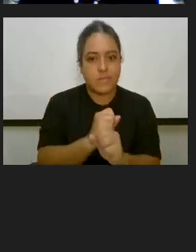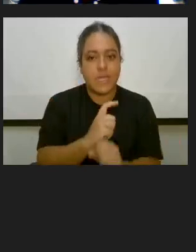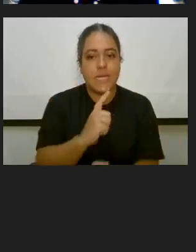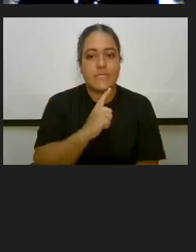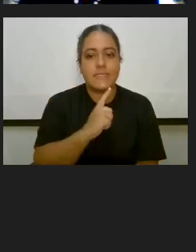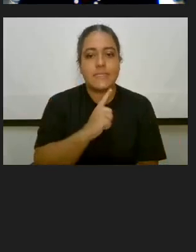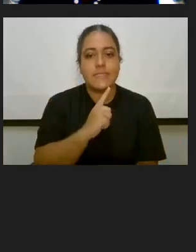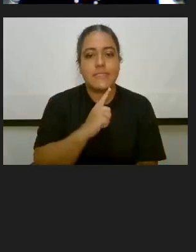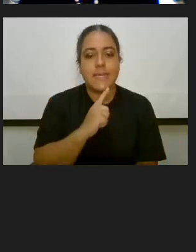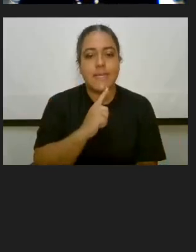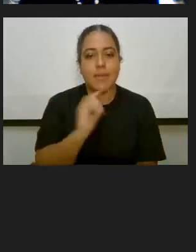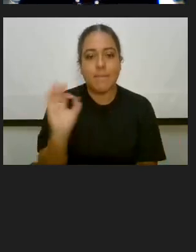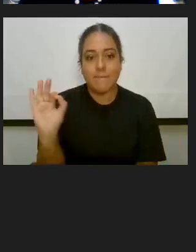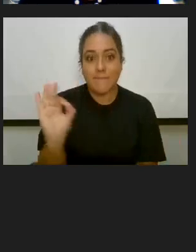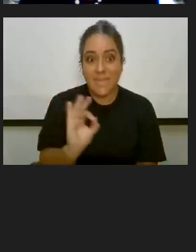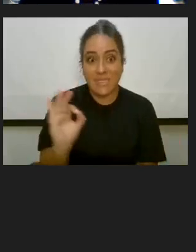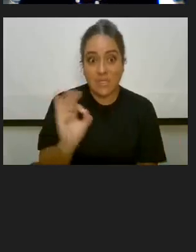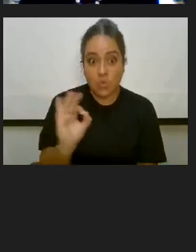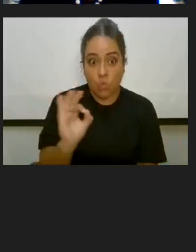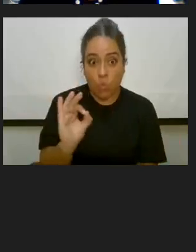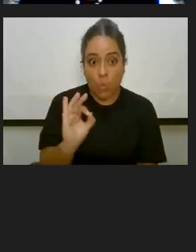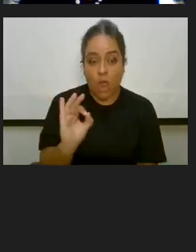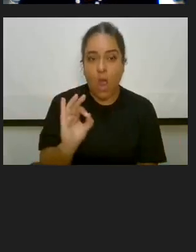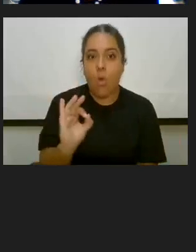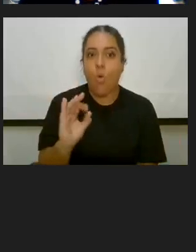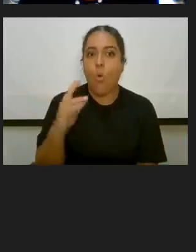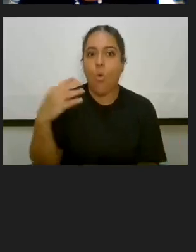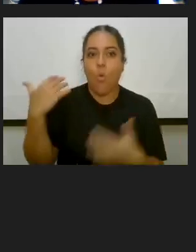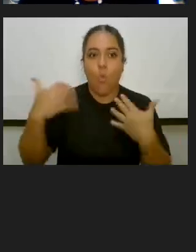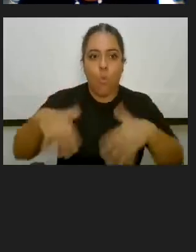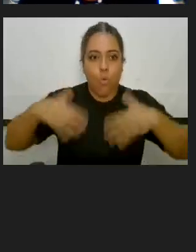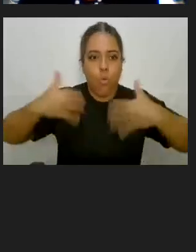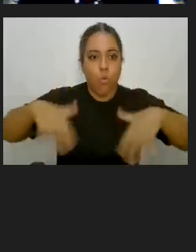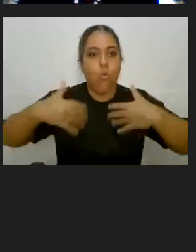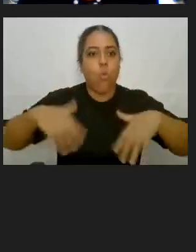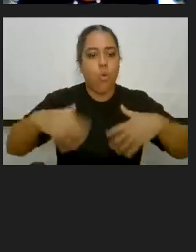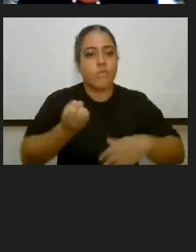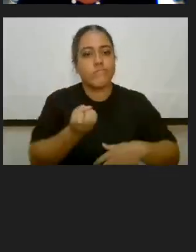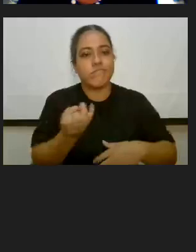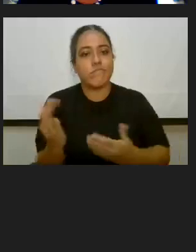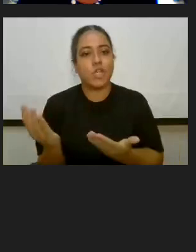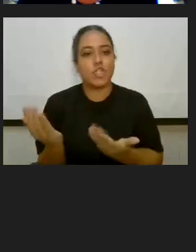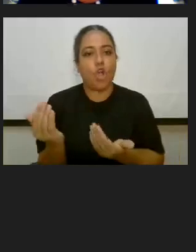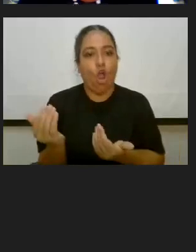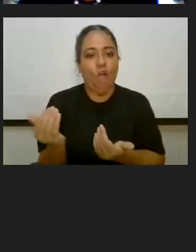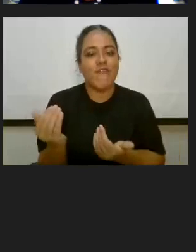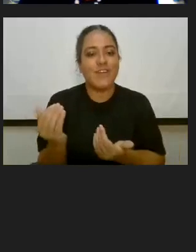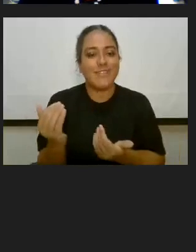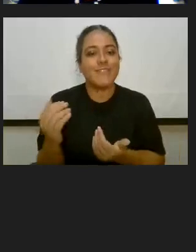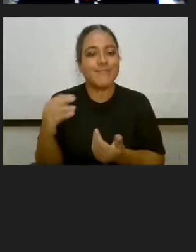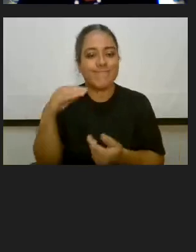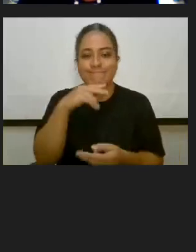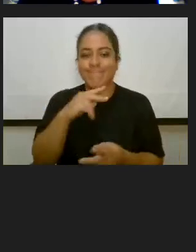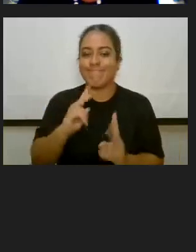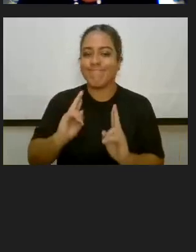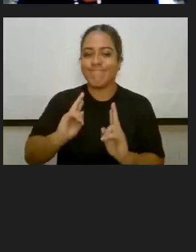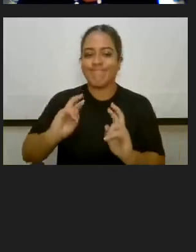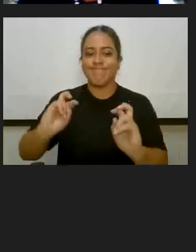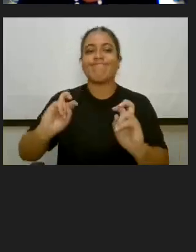um percentil expressivo de jovens que reconhecem que